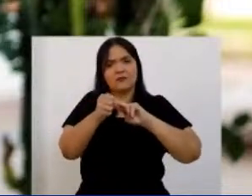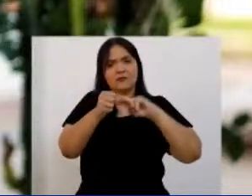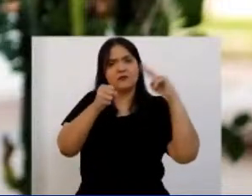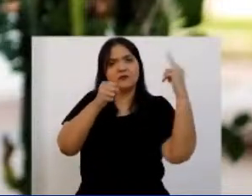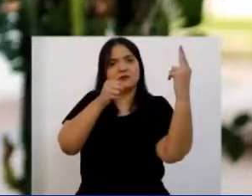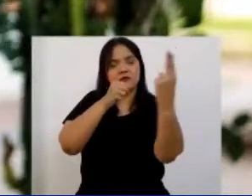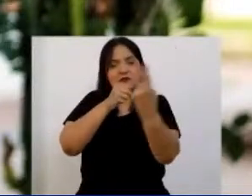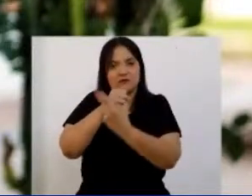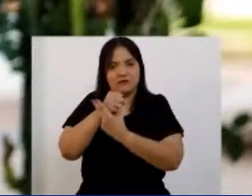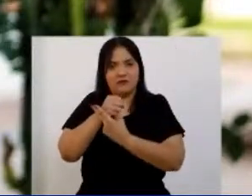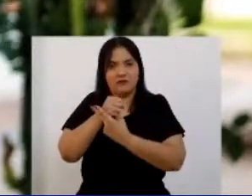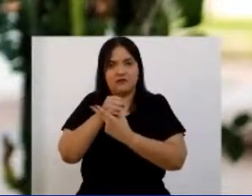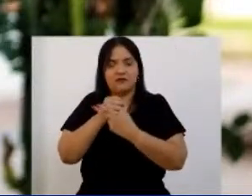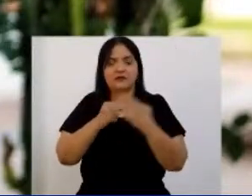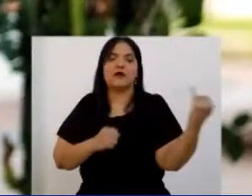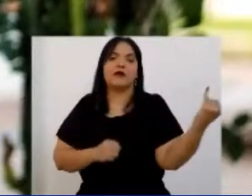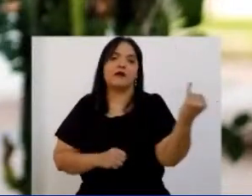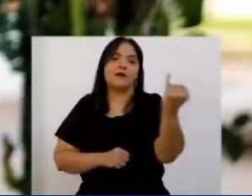importância